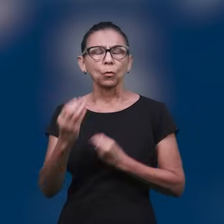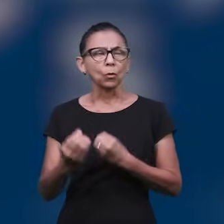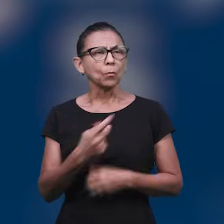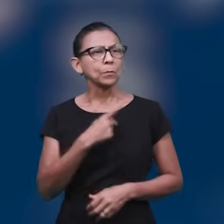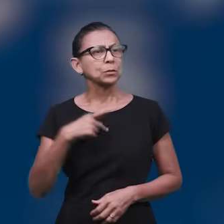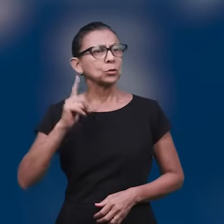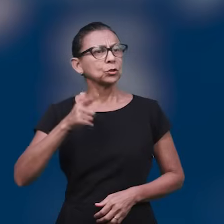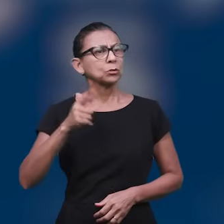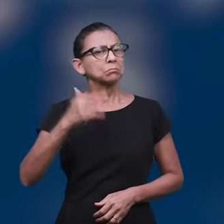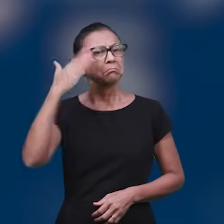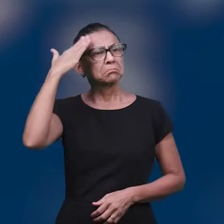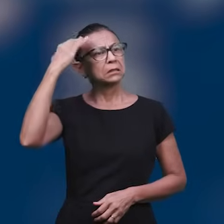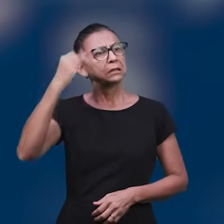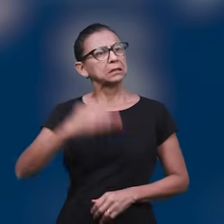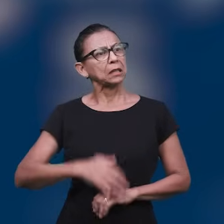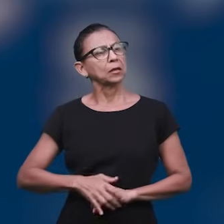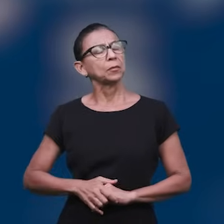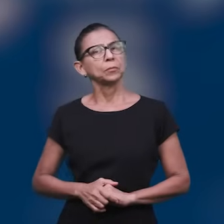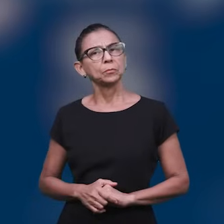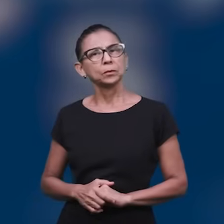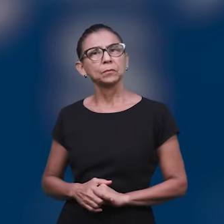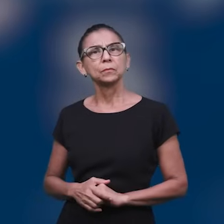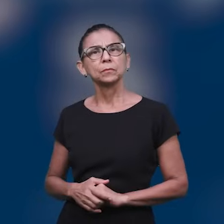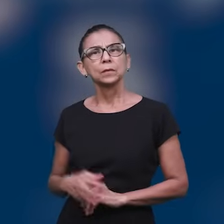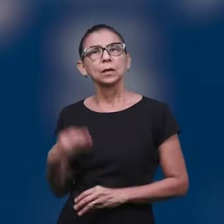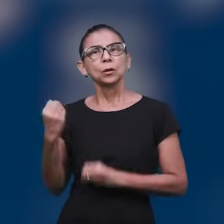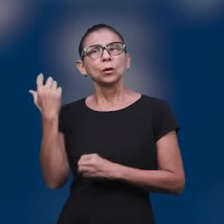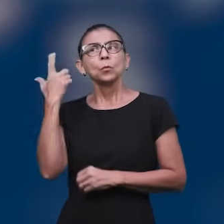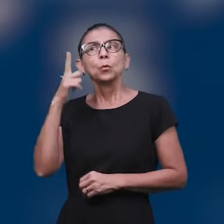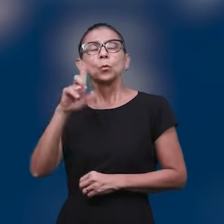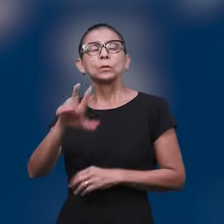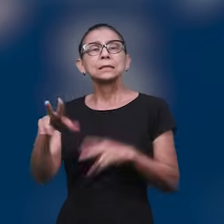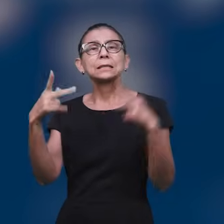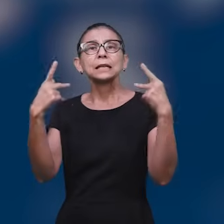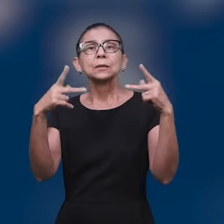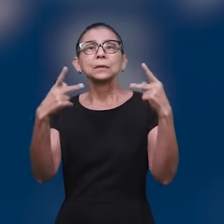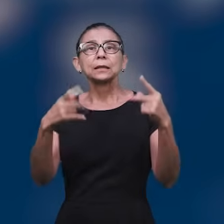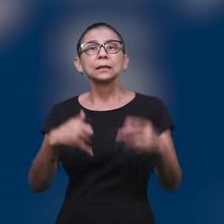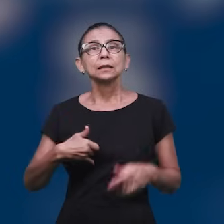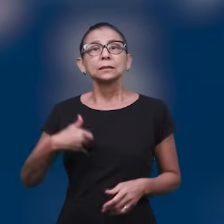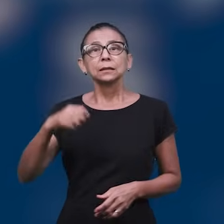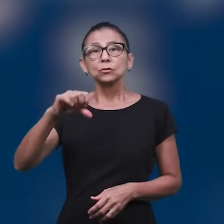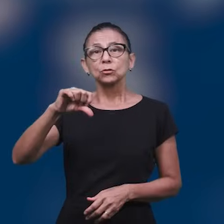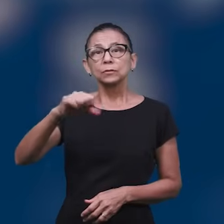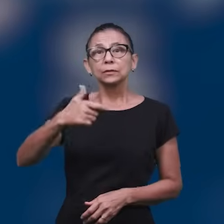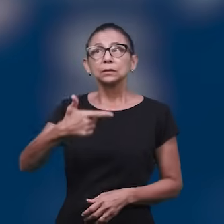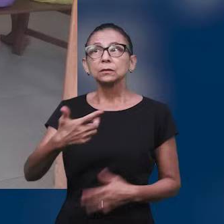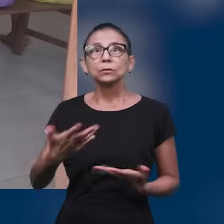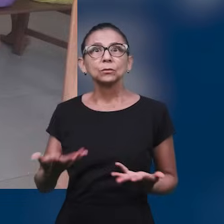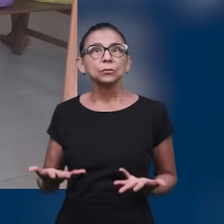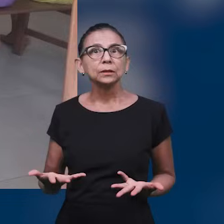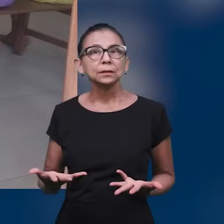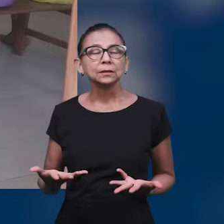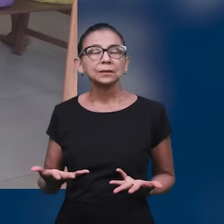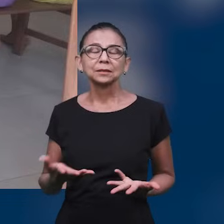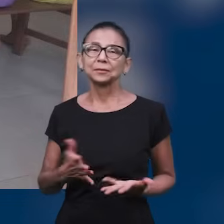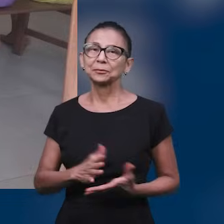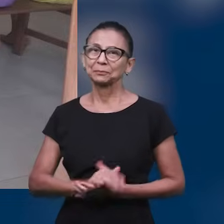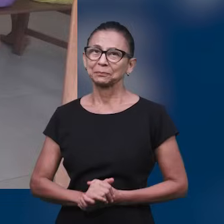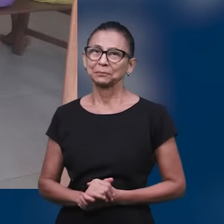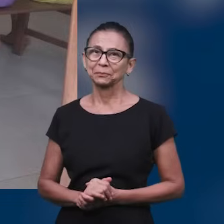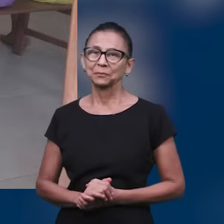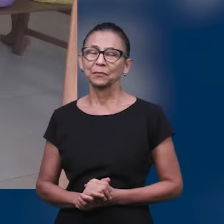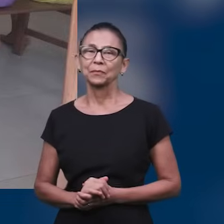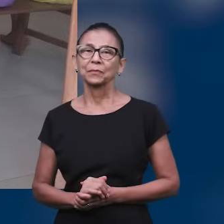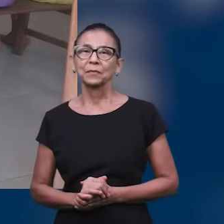pastor Gedeuti e nos perguntou como ele consegue pregar daquela forma com 92 anos de idade. E